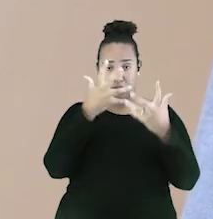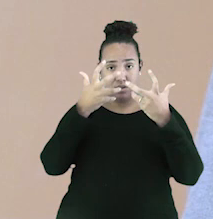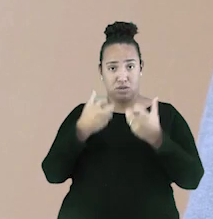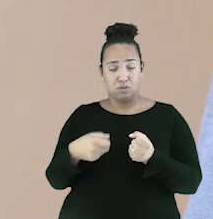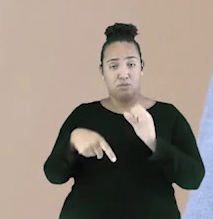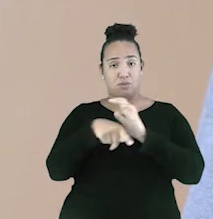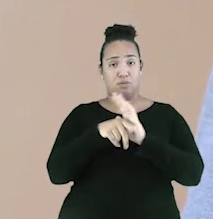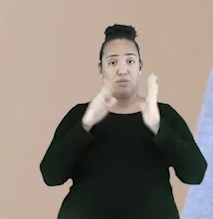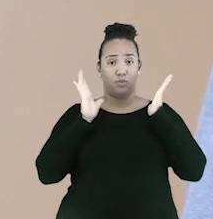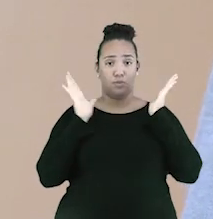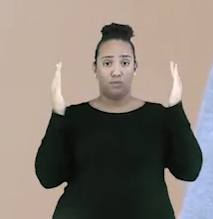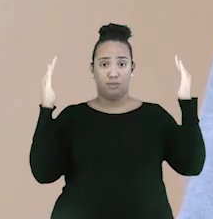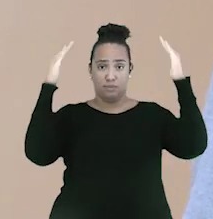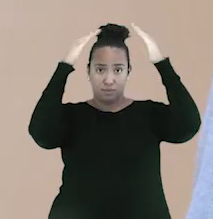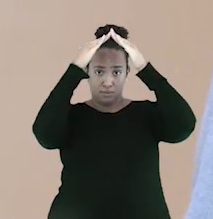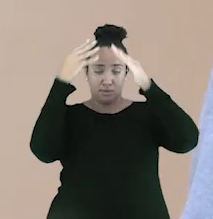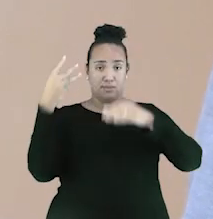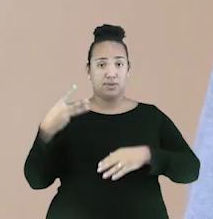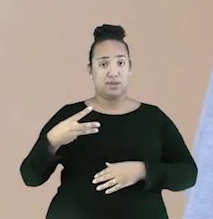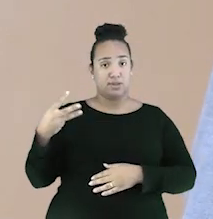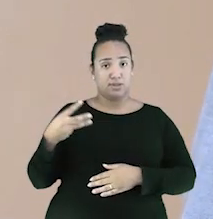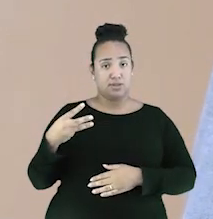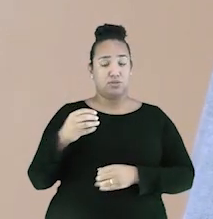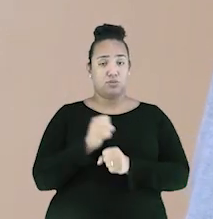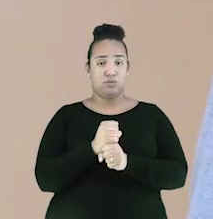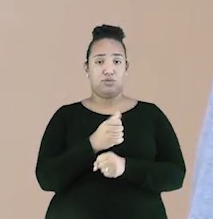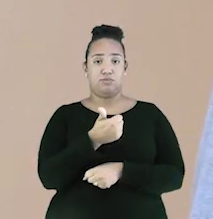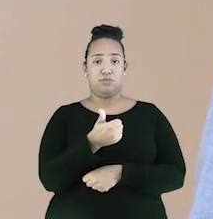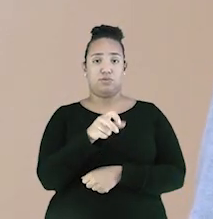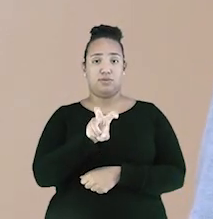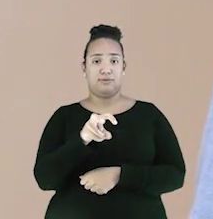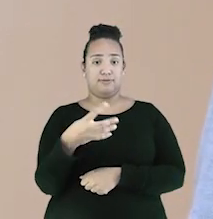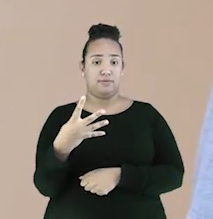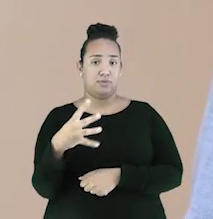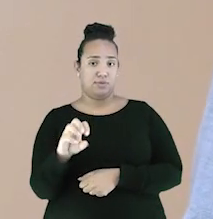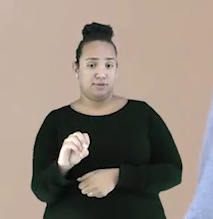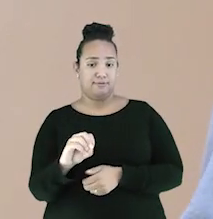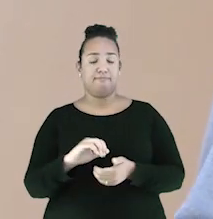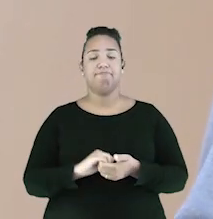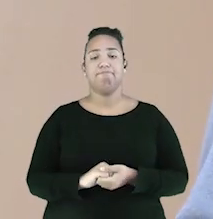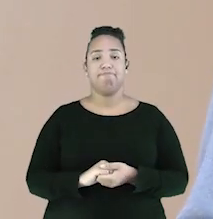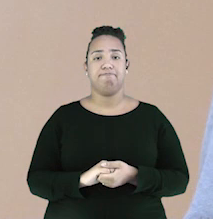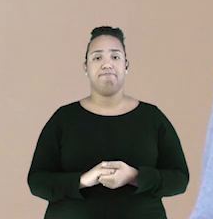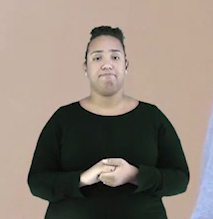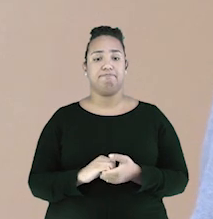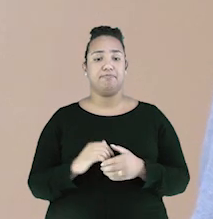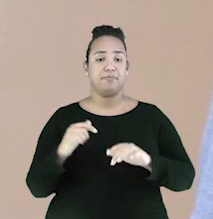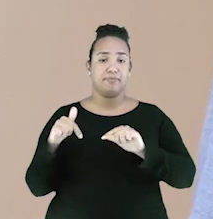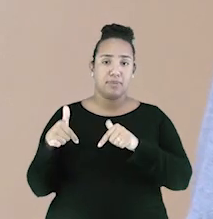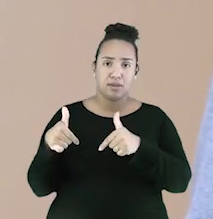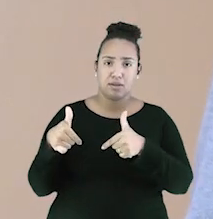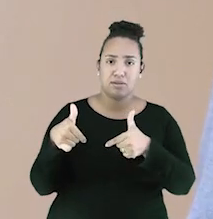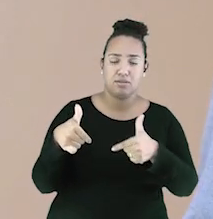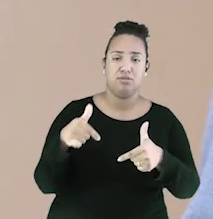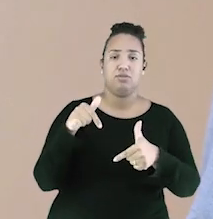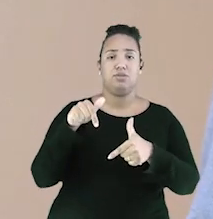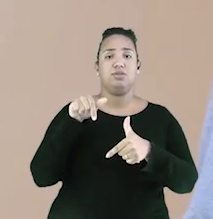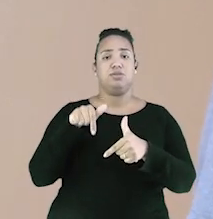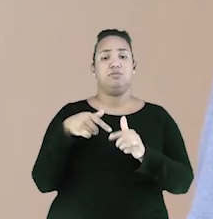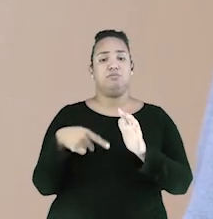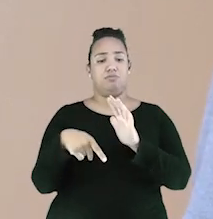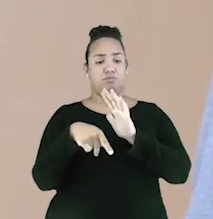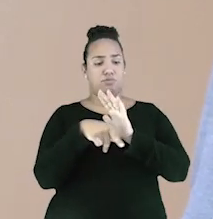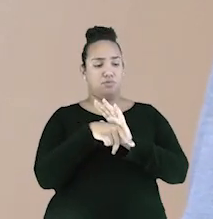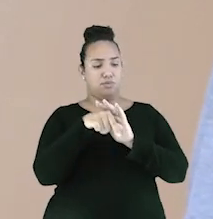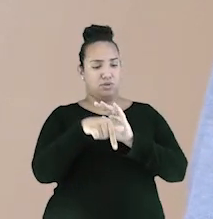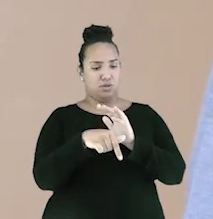do Papa Paulo III em 1540. Uma das ações mais efetivas para barrar o